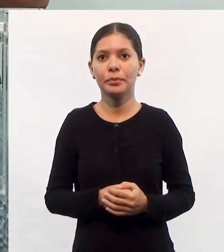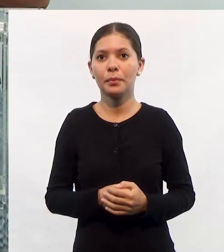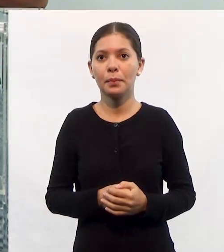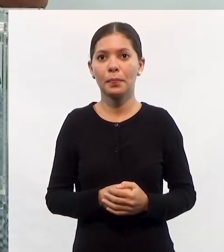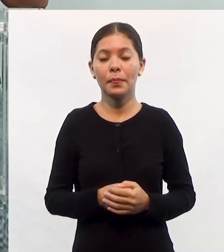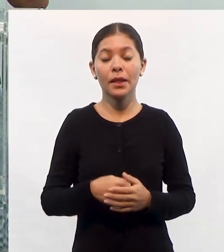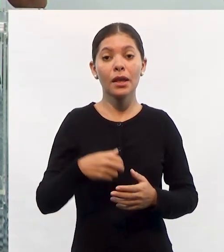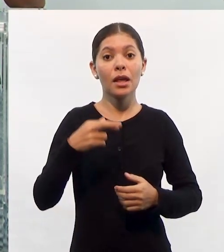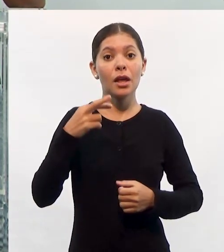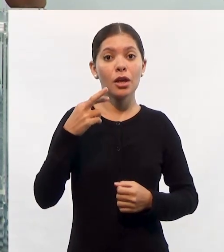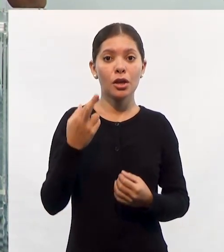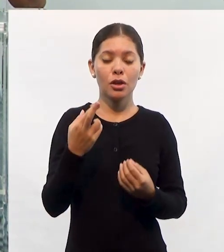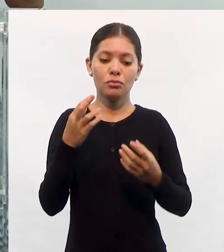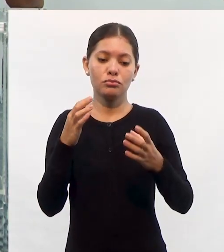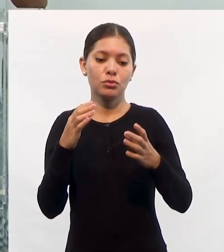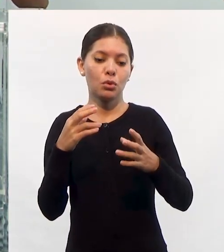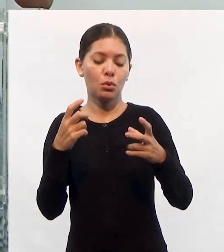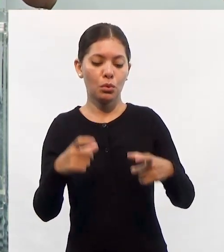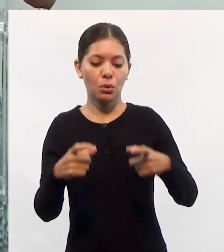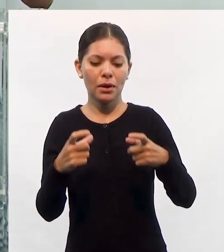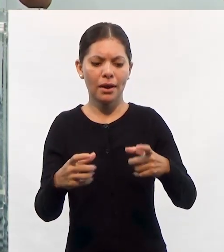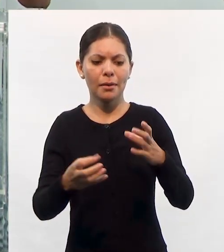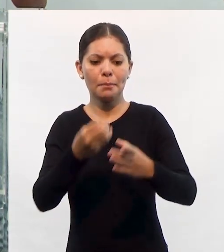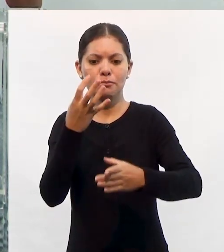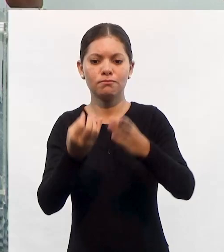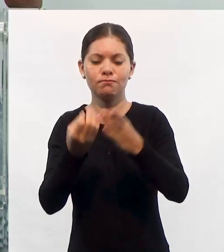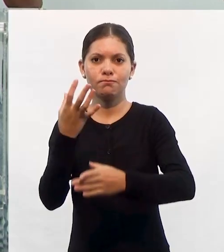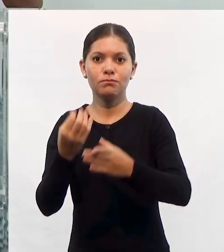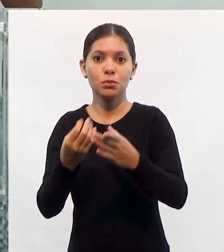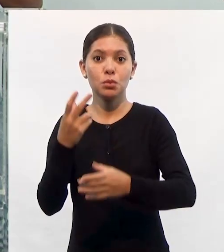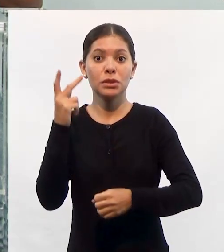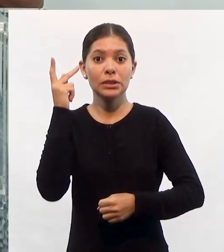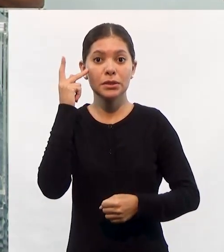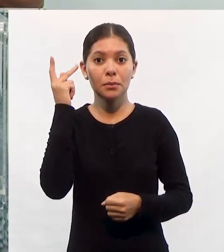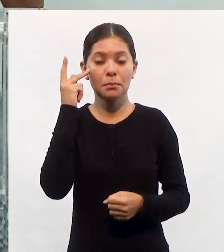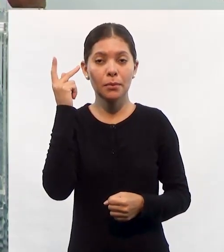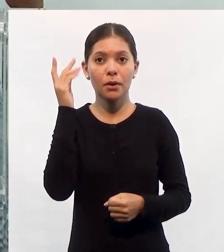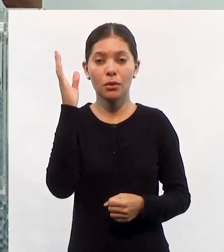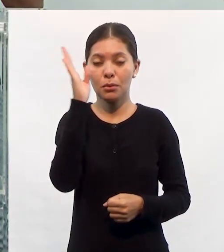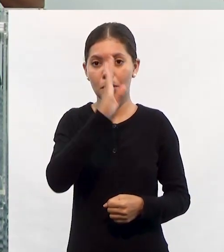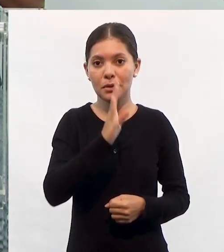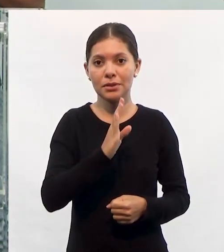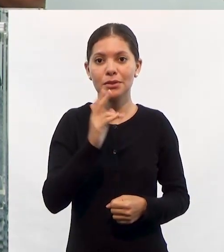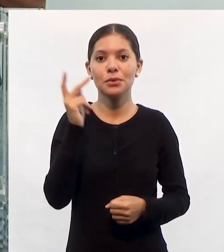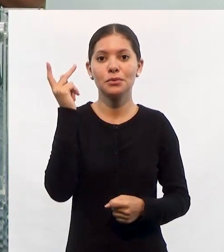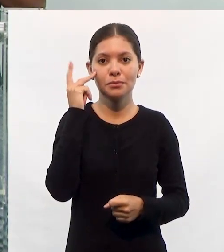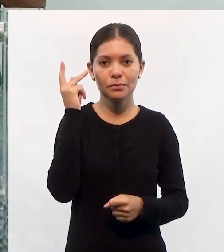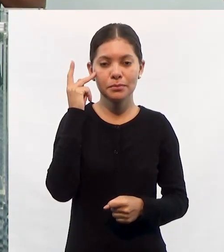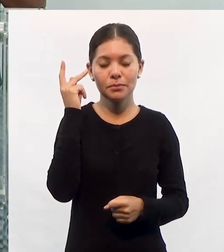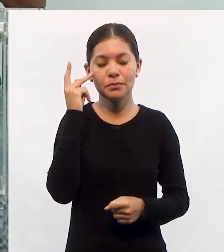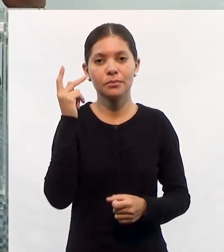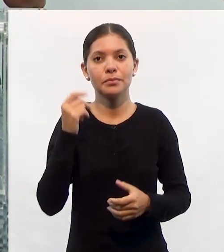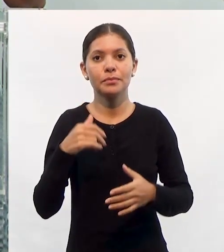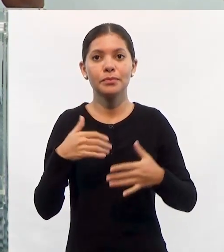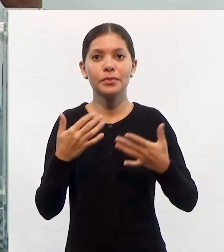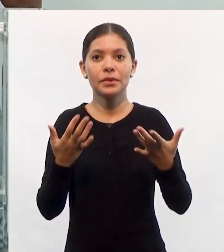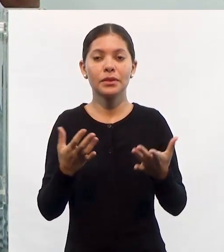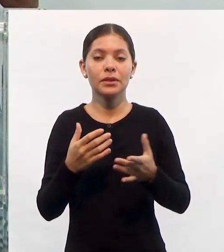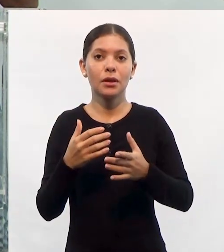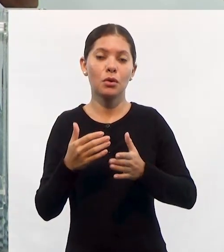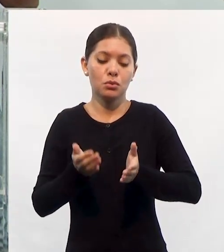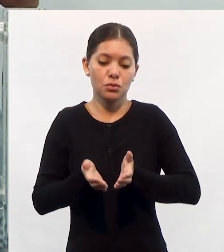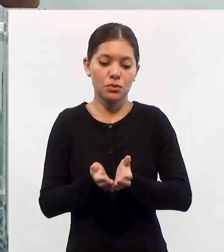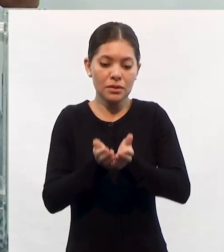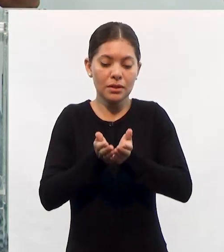uma das regiões que mais se produz ferro em São Paulo, no Brasil, é São Paulo. Então,